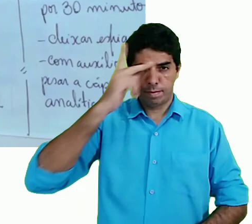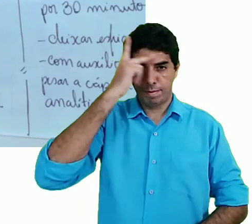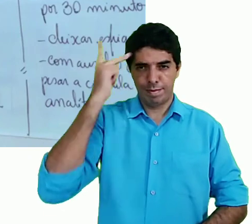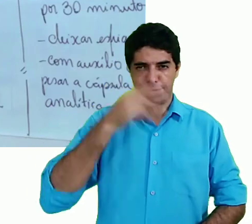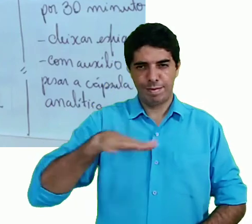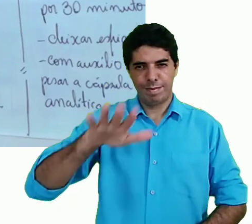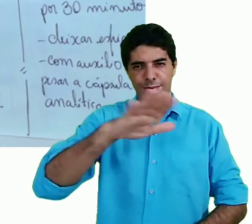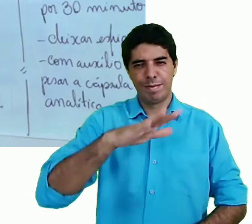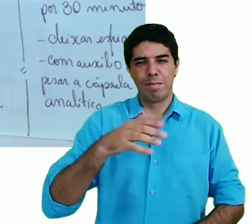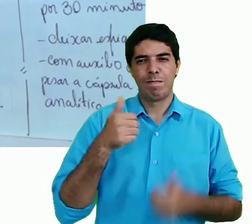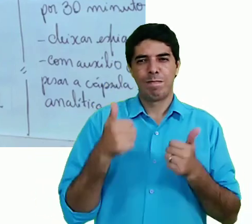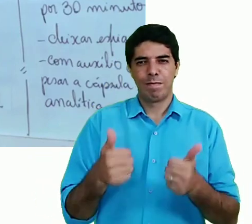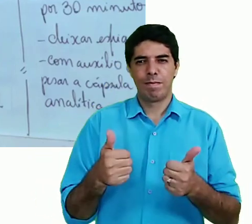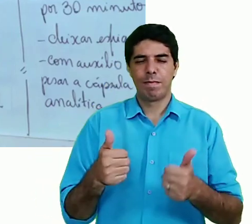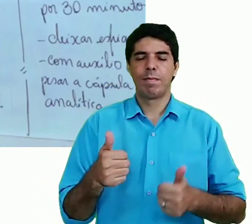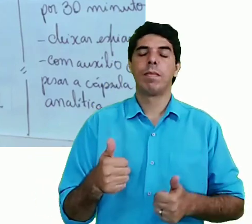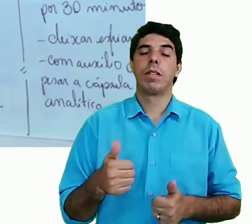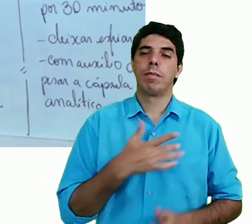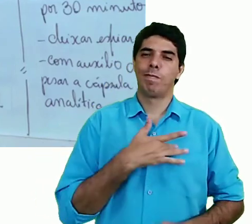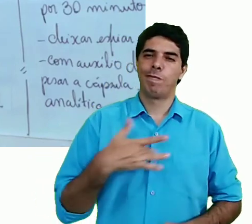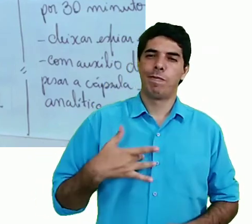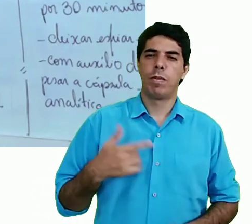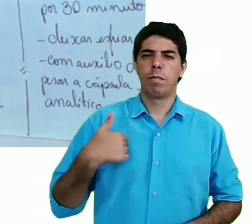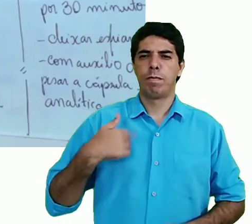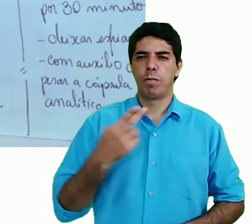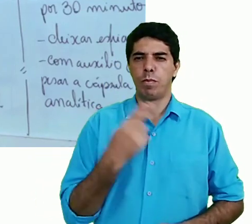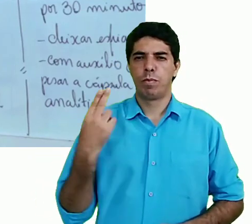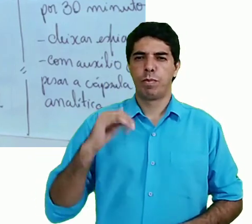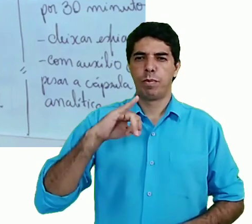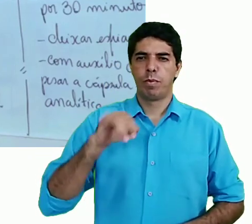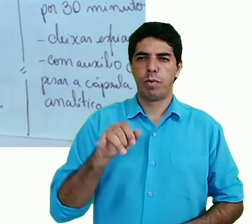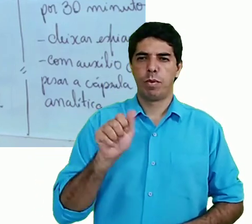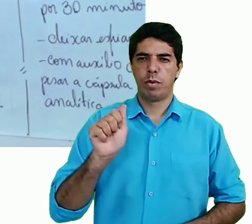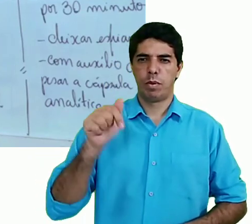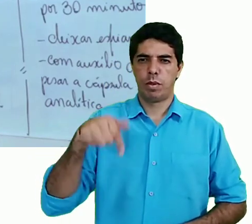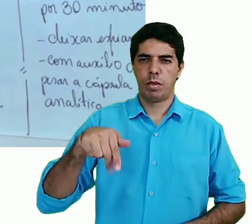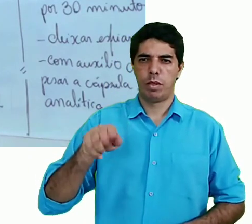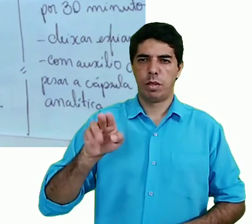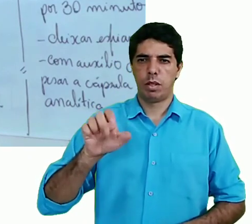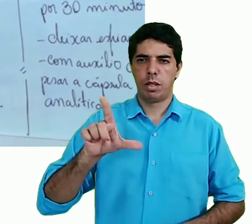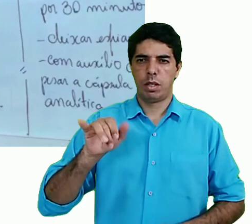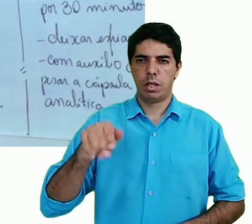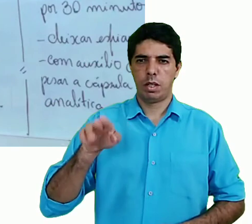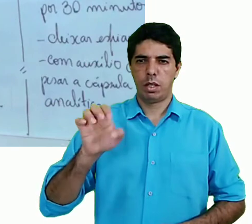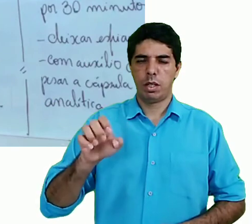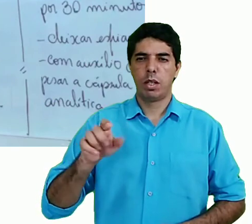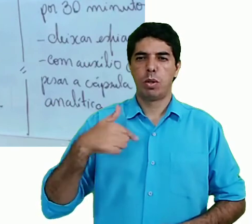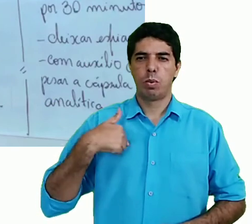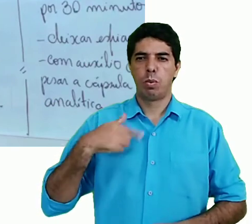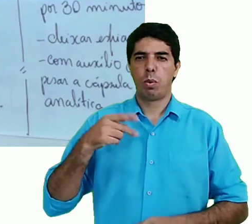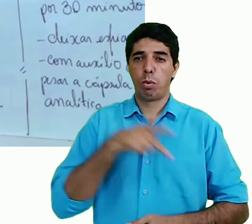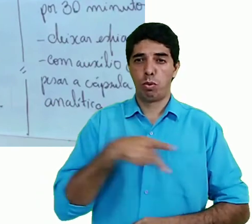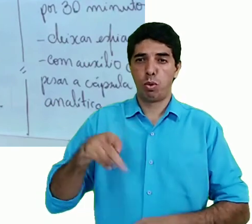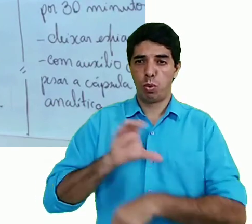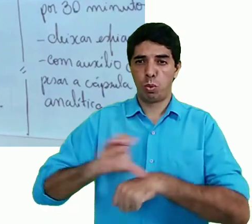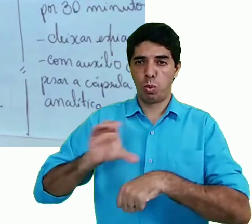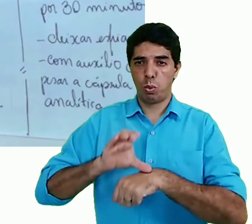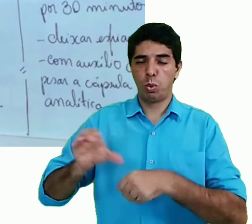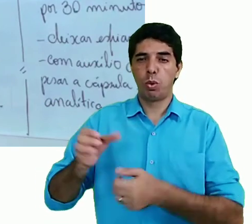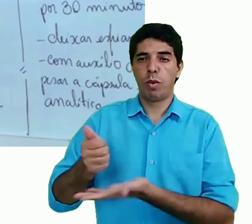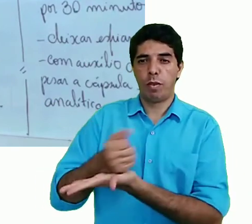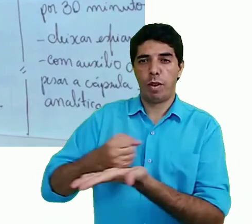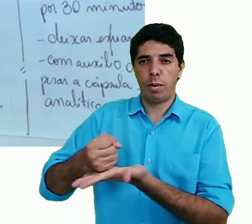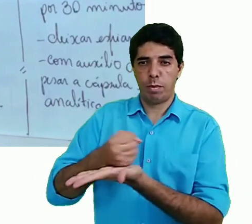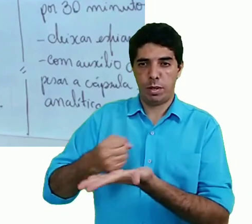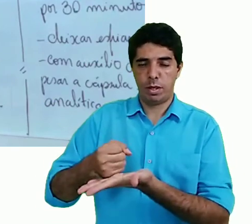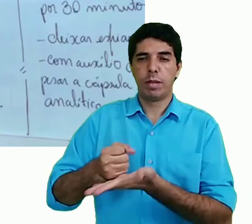Olá pessoal, tudo bem? Eu sou a professora Jaqueline, do curso de Farmácia da Universidade de Gurupi, UNIRG. Nós estamos aqui no